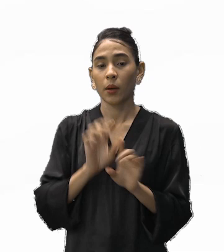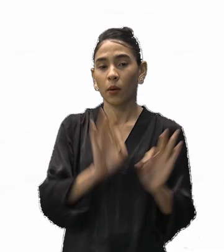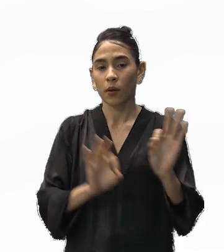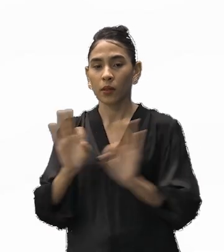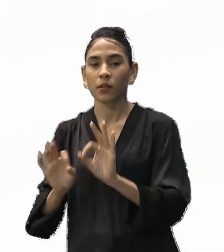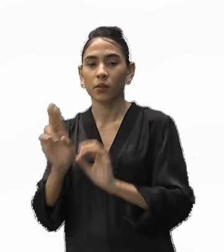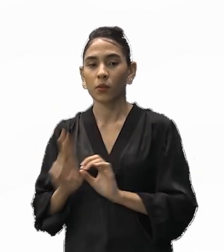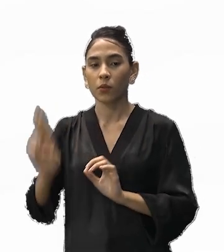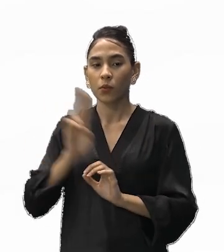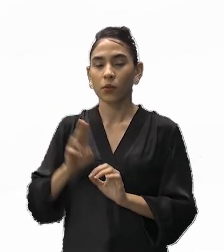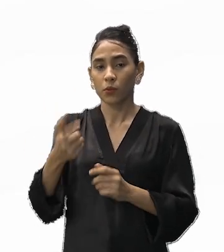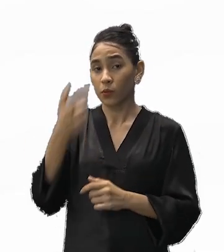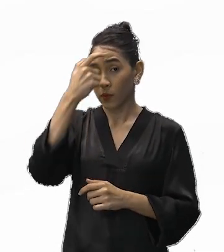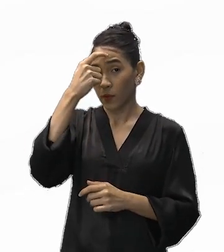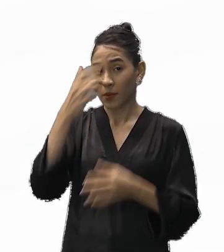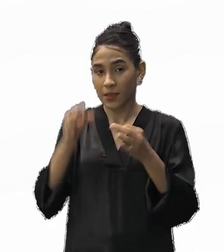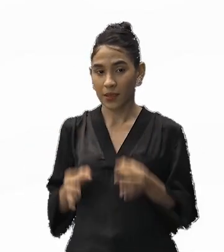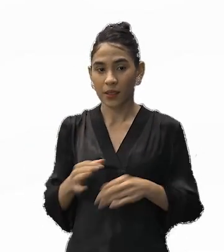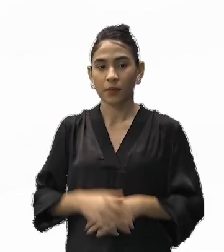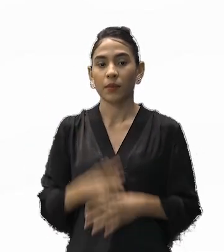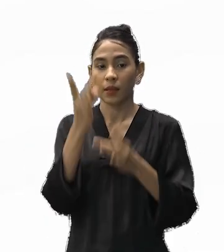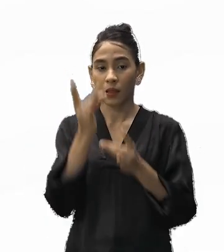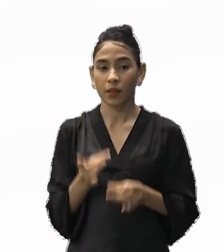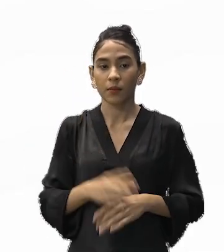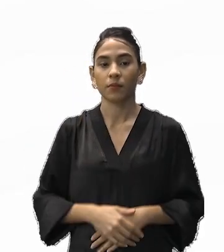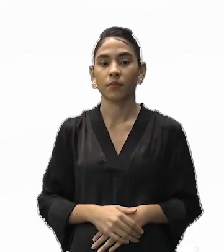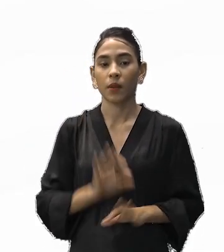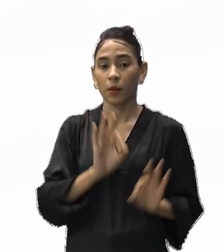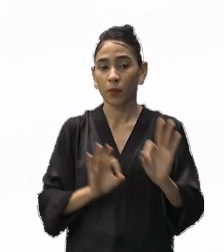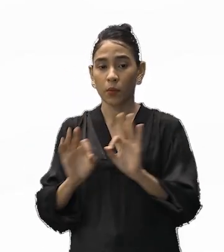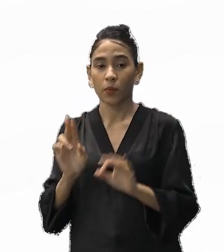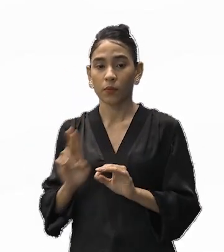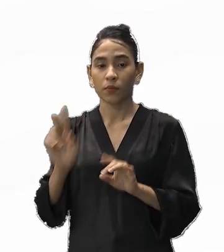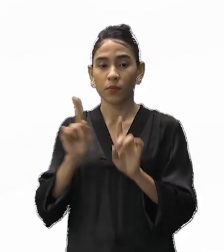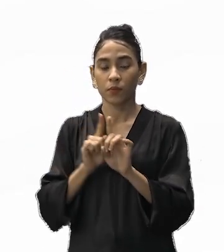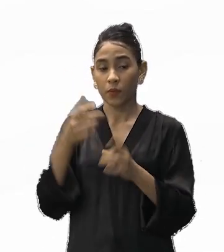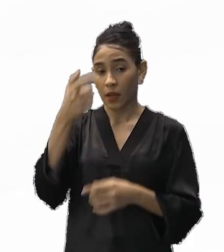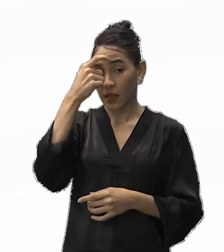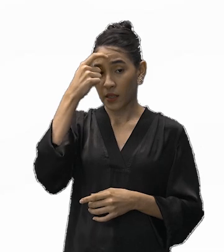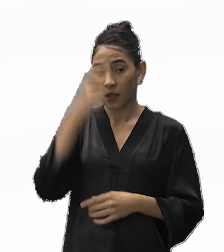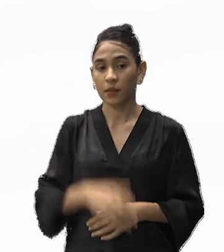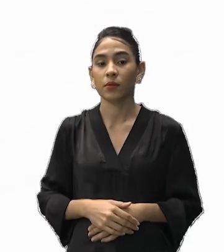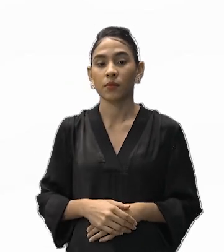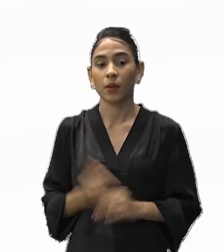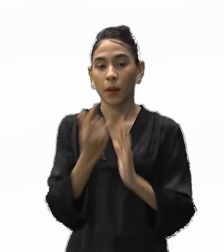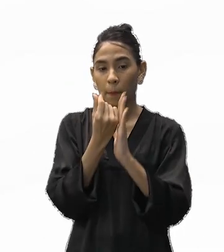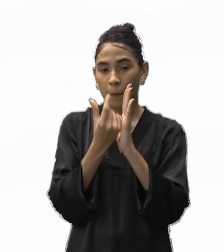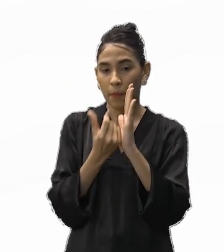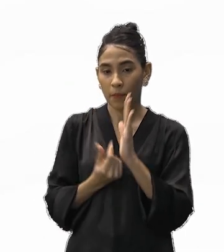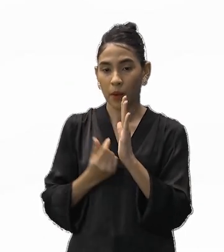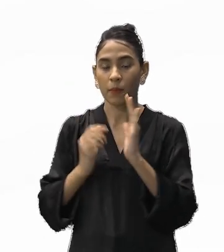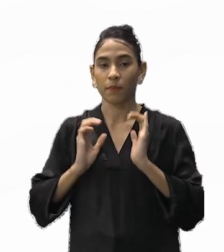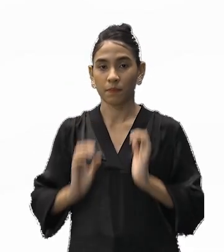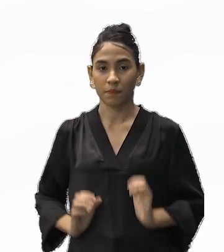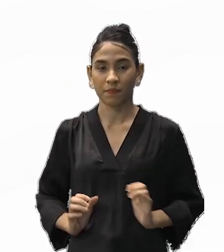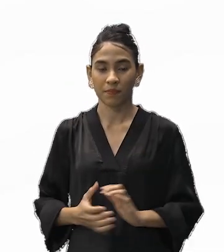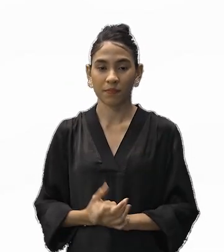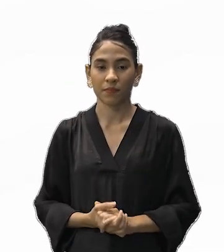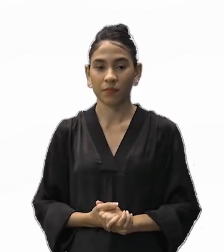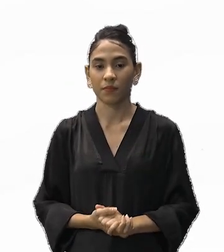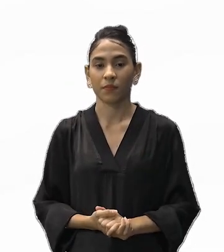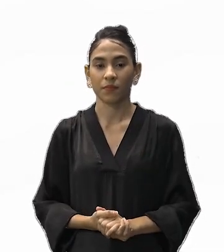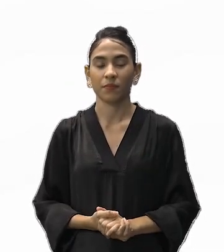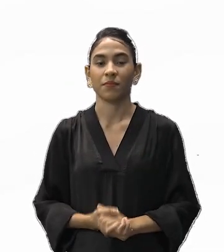o consumo de forma consciente, detalhamento, planejando o consumo de forma consciente e finanças